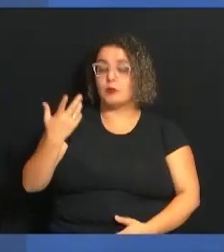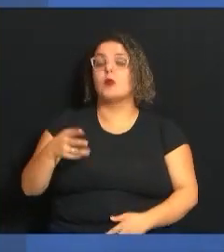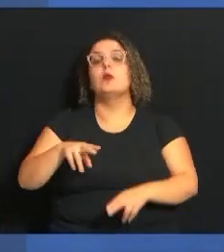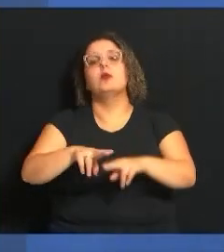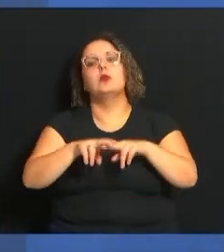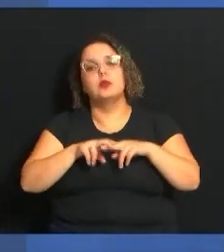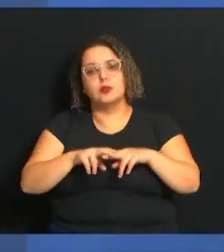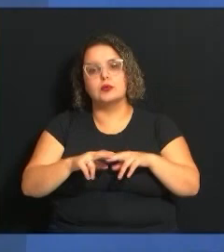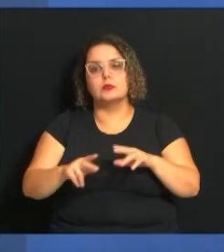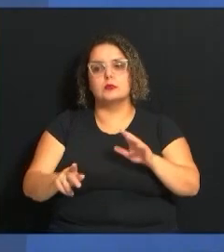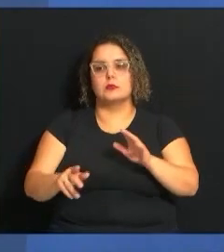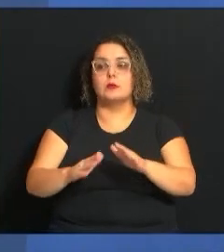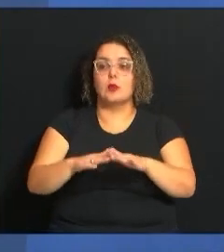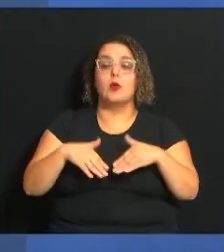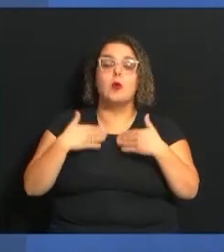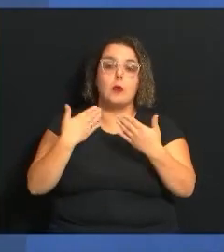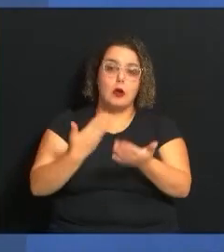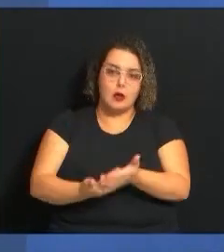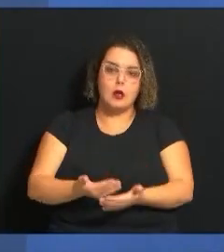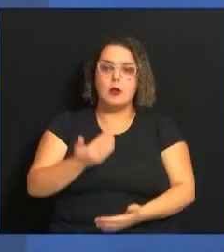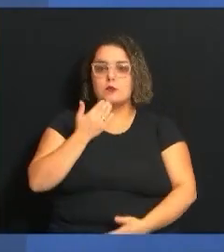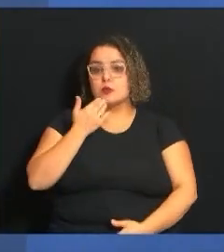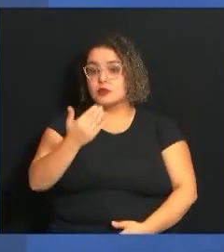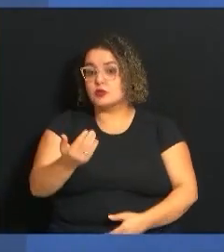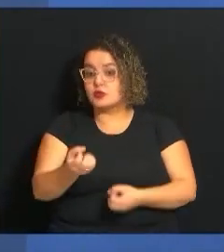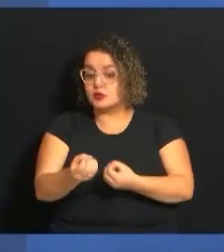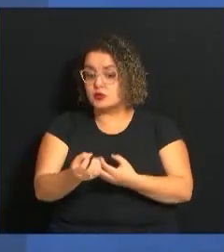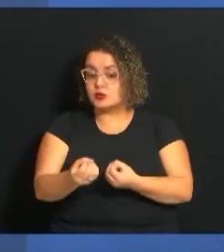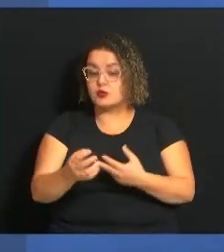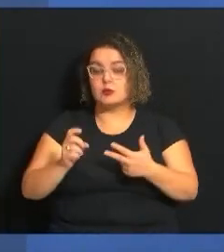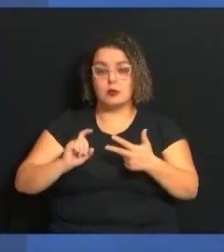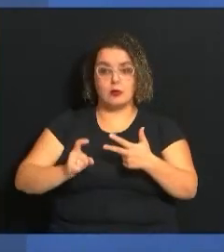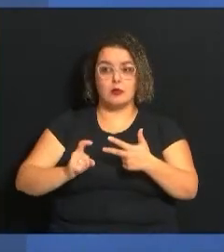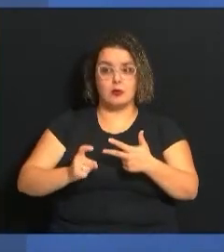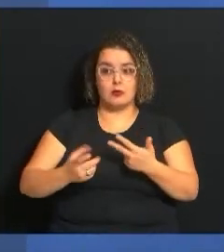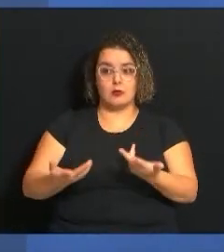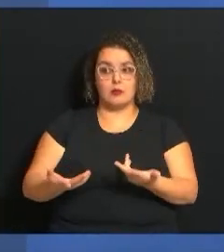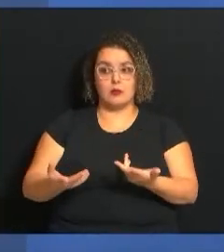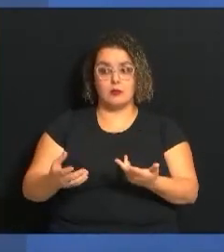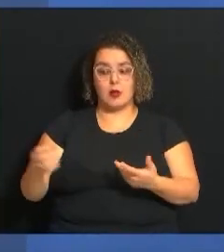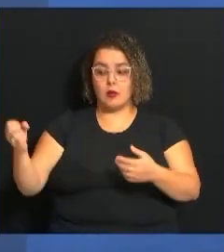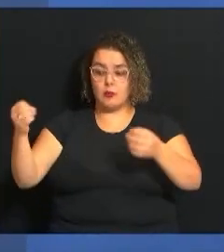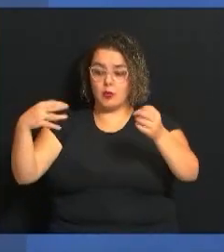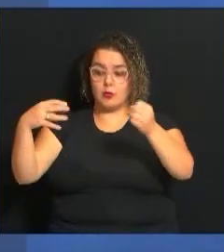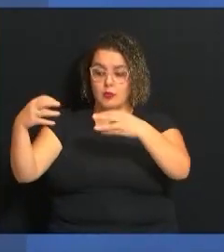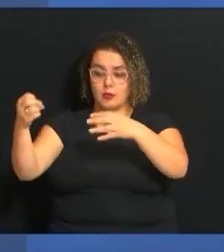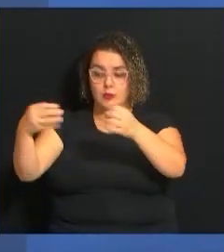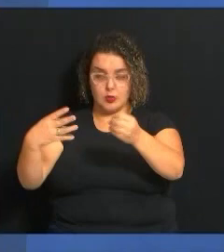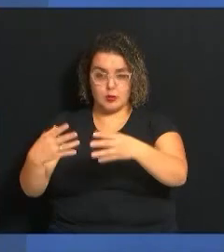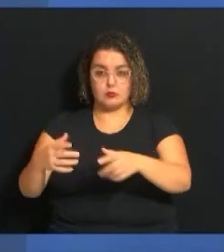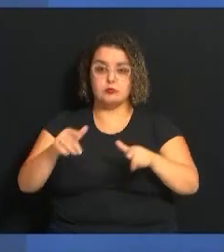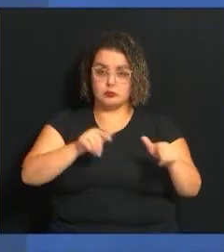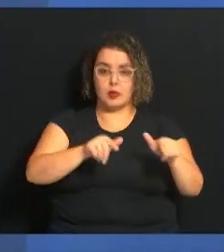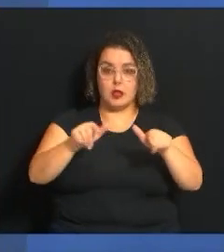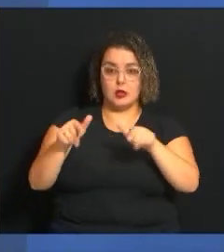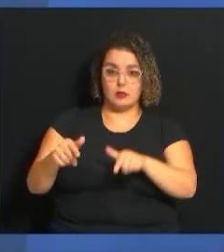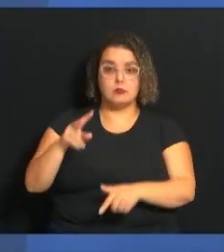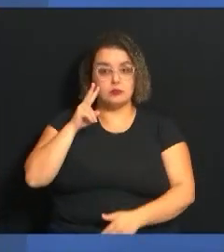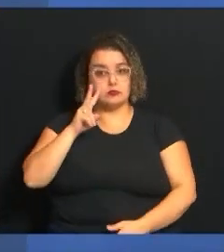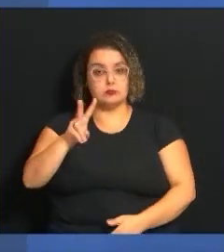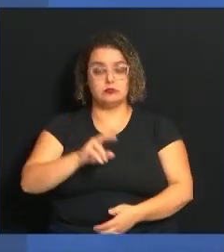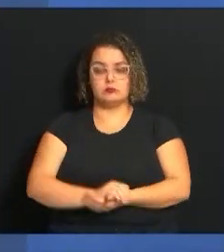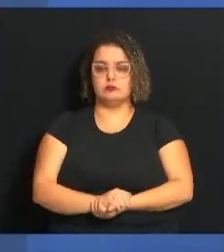protocolou um requerimento pedindo informações ao Executivo sobre a iluminação pública destes locais. Vamos ver.